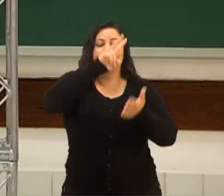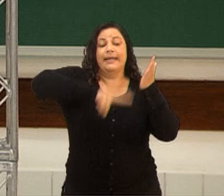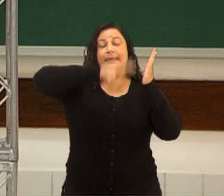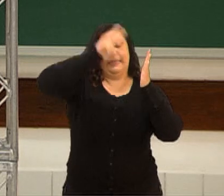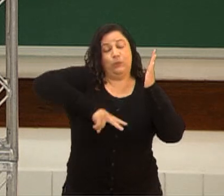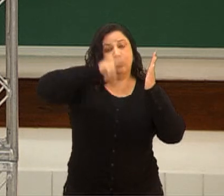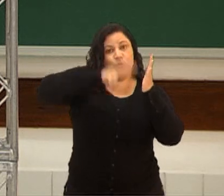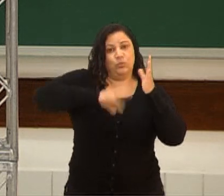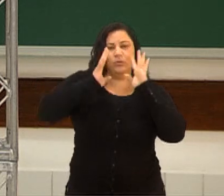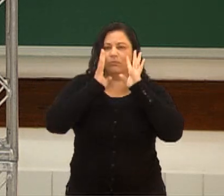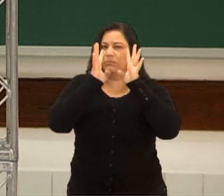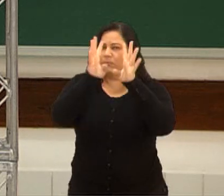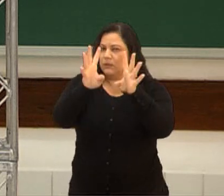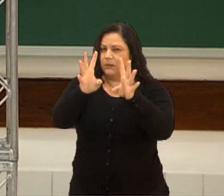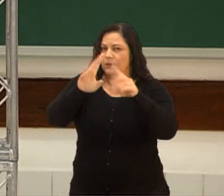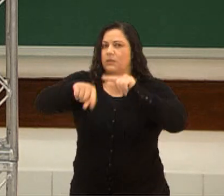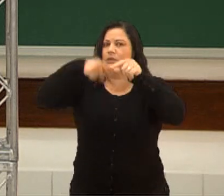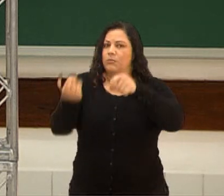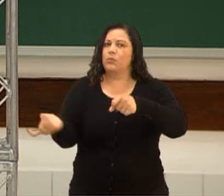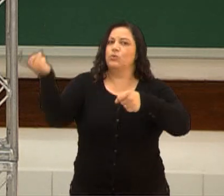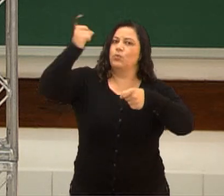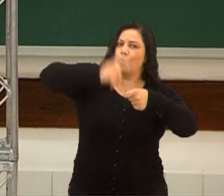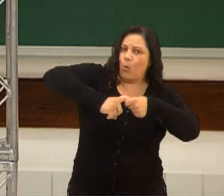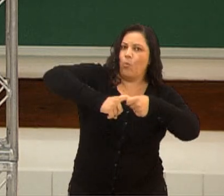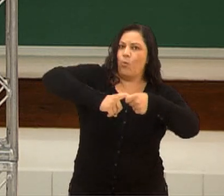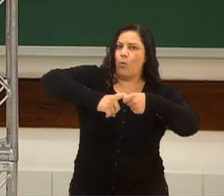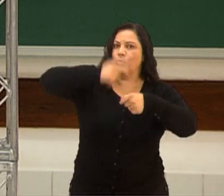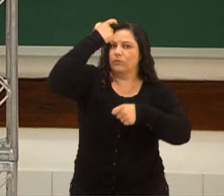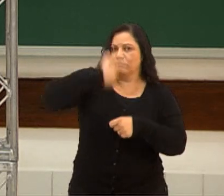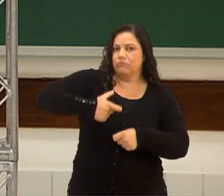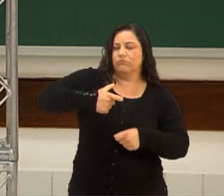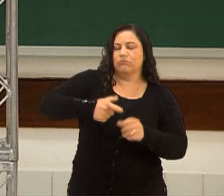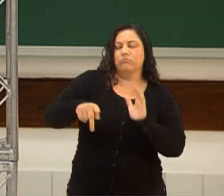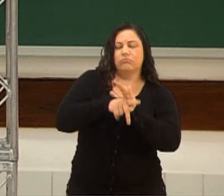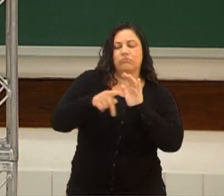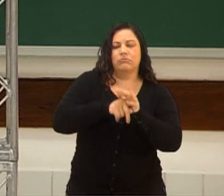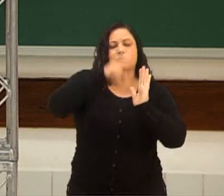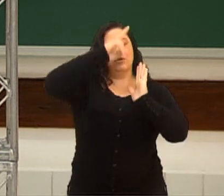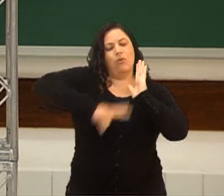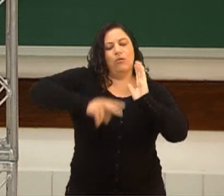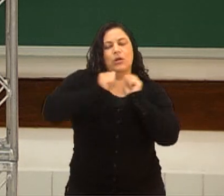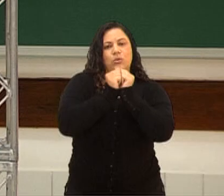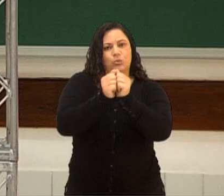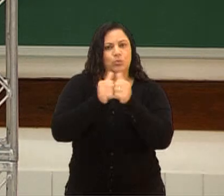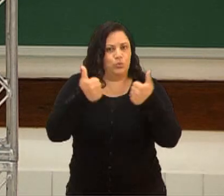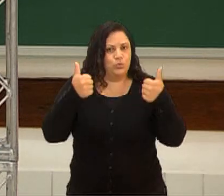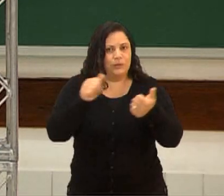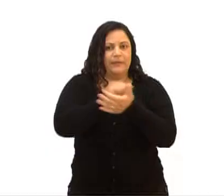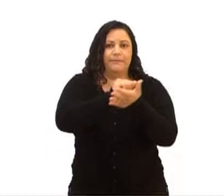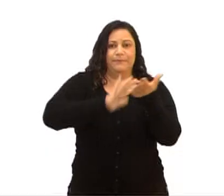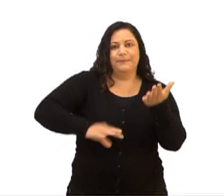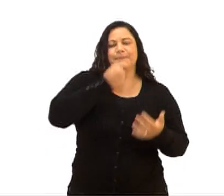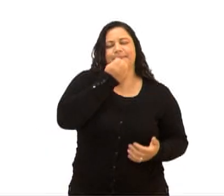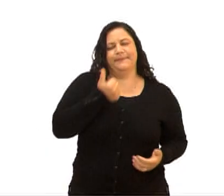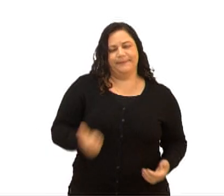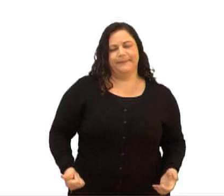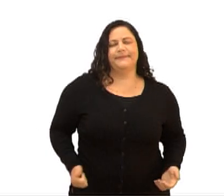bastante atenção. Quando eu voltar com esse corpício aqui, eu faço a leitura com vocês. Bom exercício, pessoal.